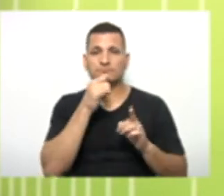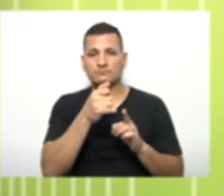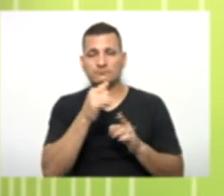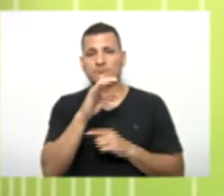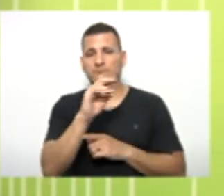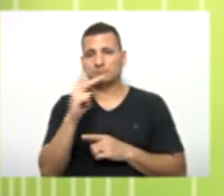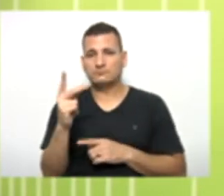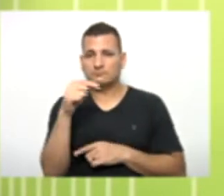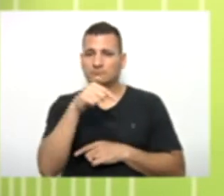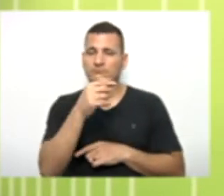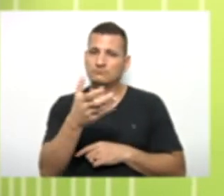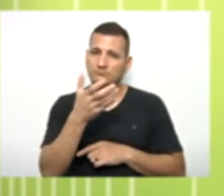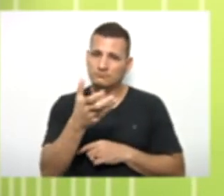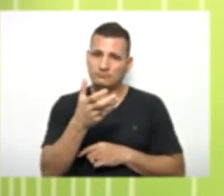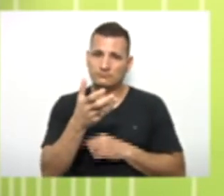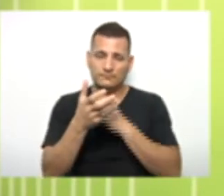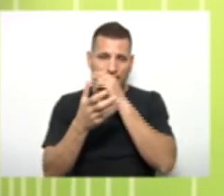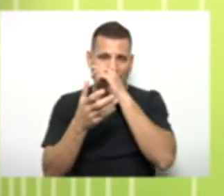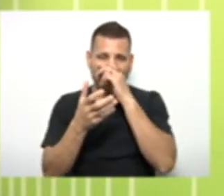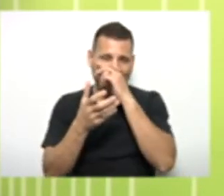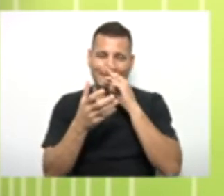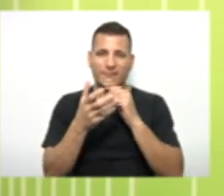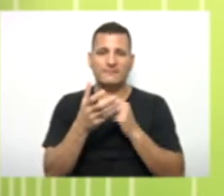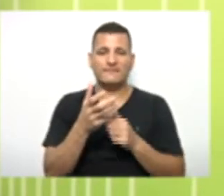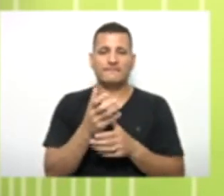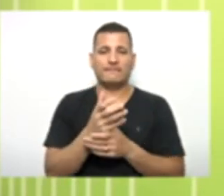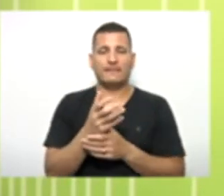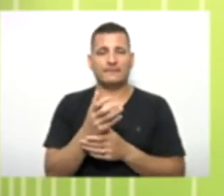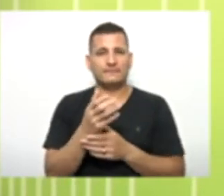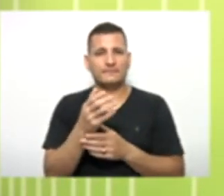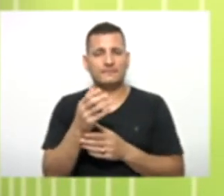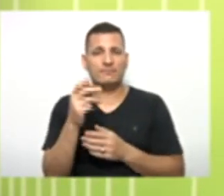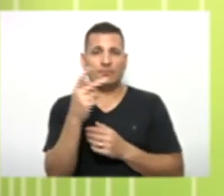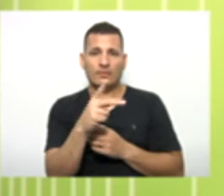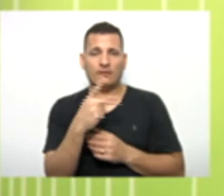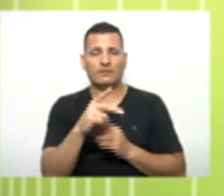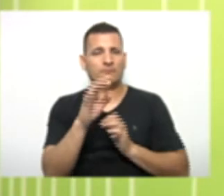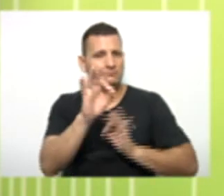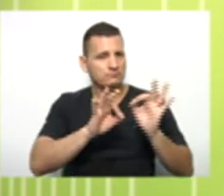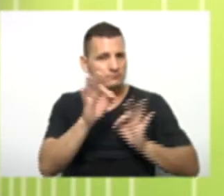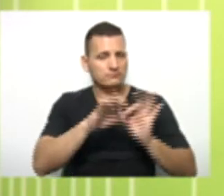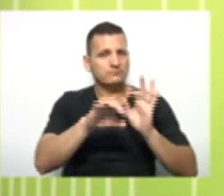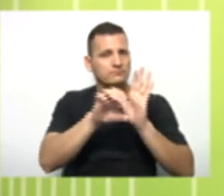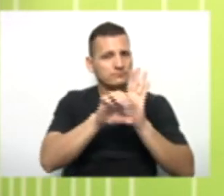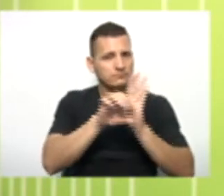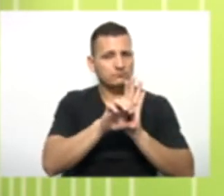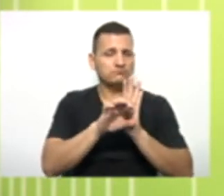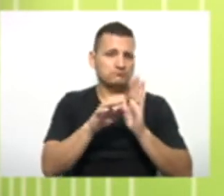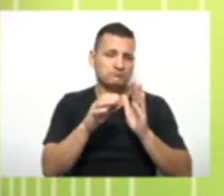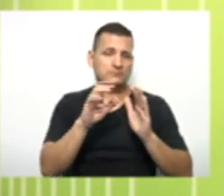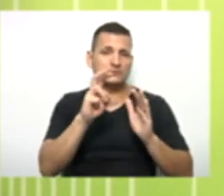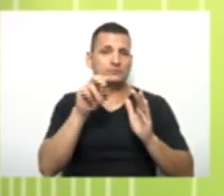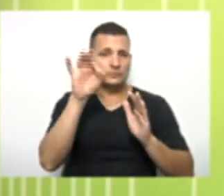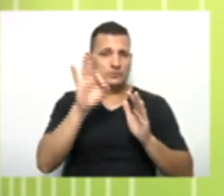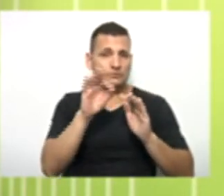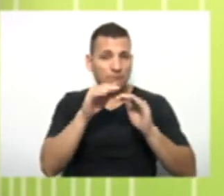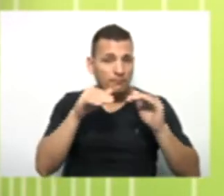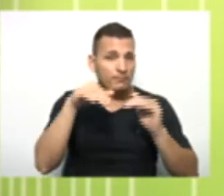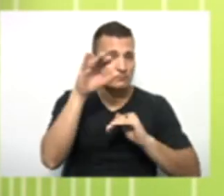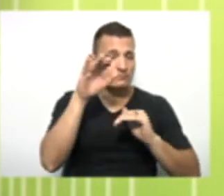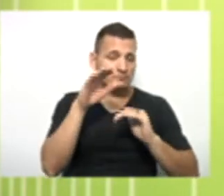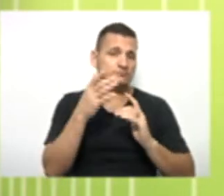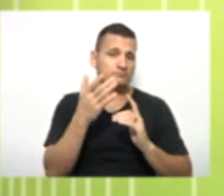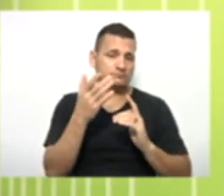quiser adotar que, quando dá elaboração do seu estatuto, mais que 5%, para